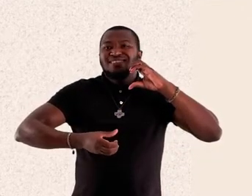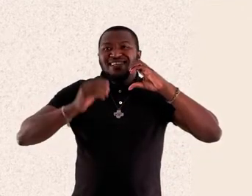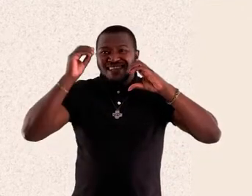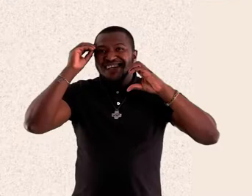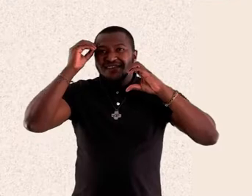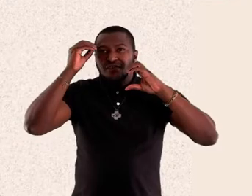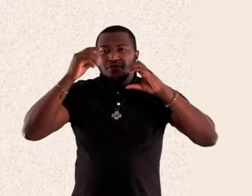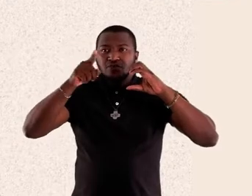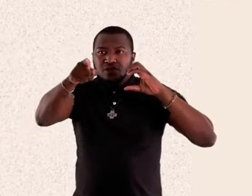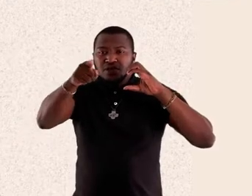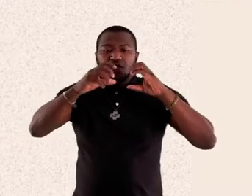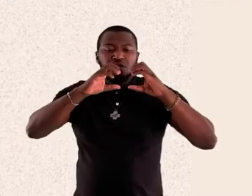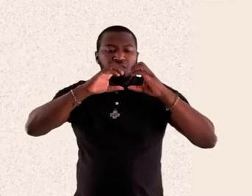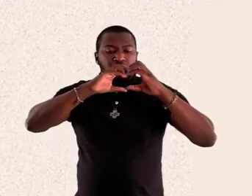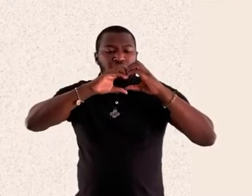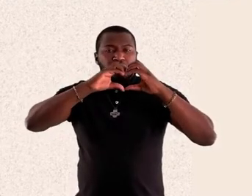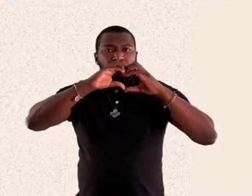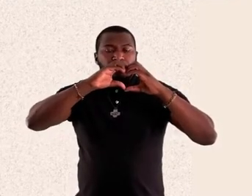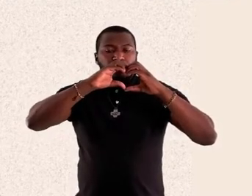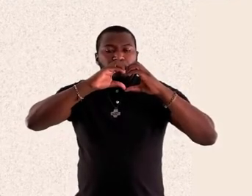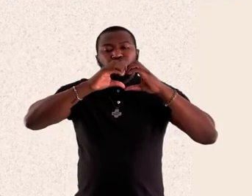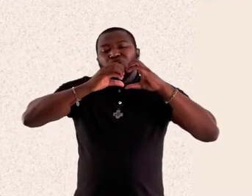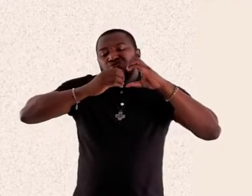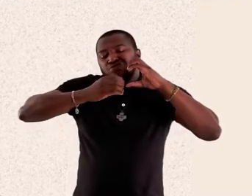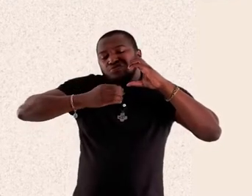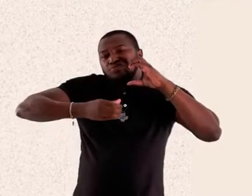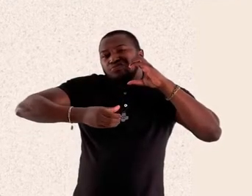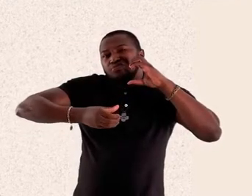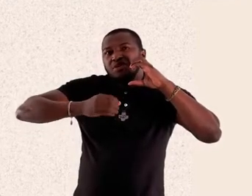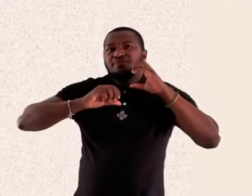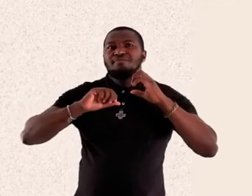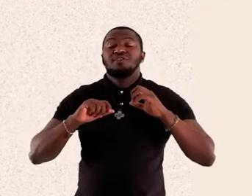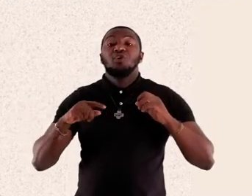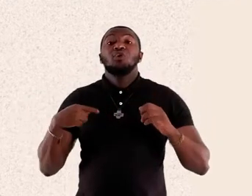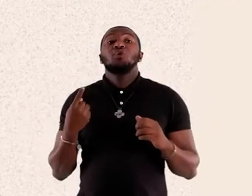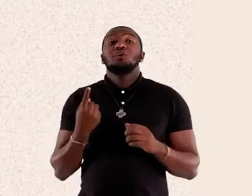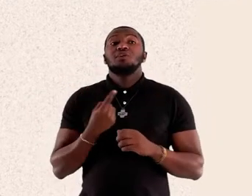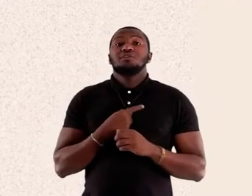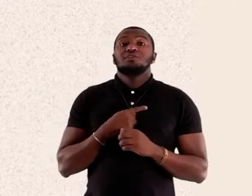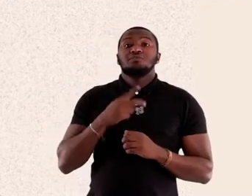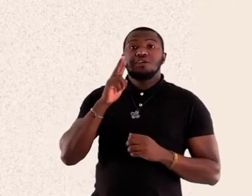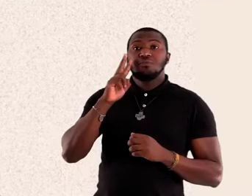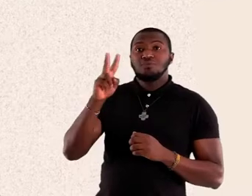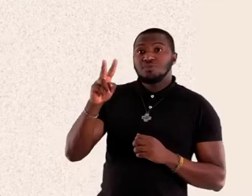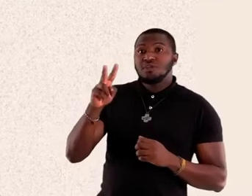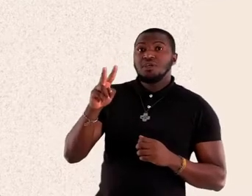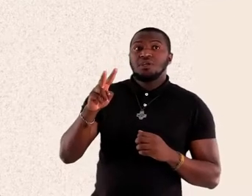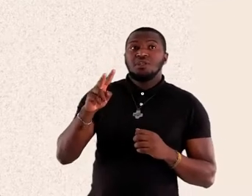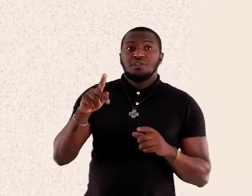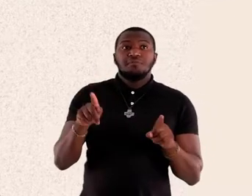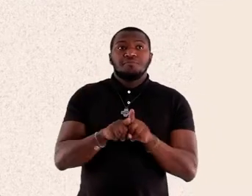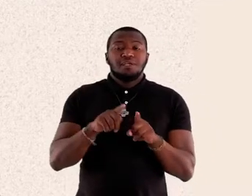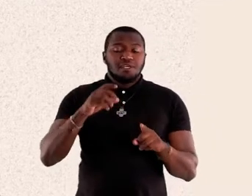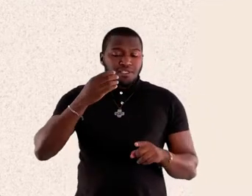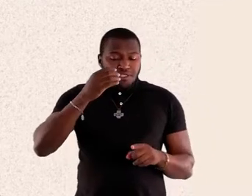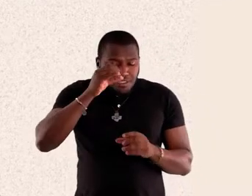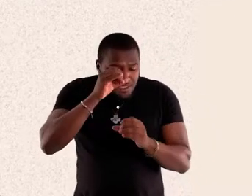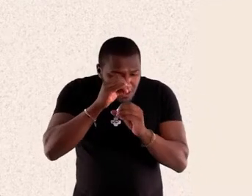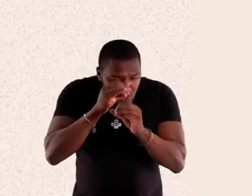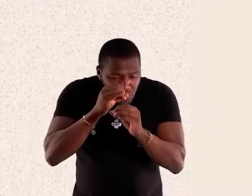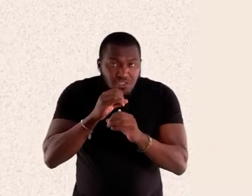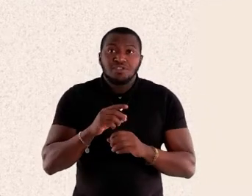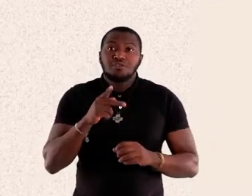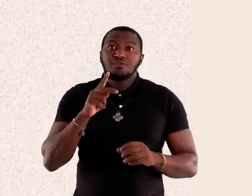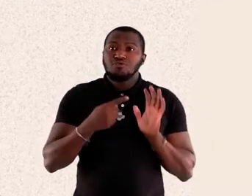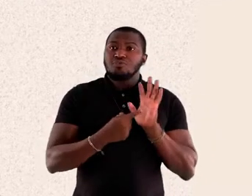cientista vem sugerindo e que na verdade tem sido bem acolhido nessa comunidade científica